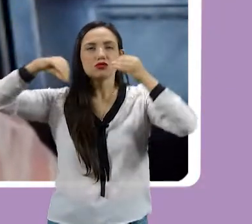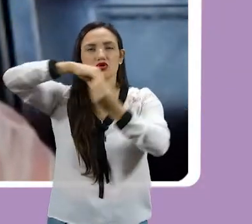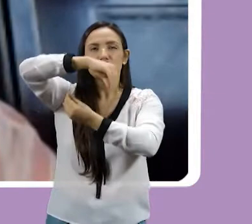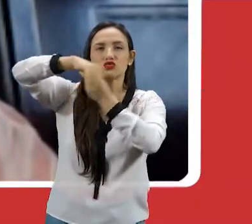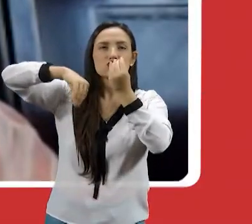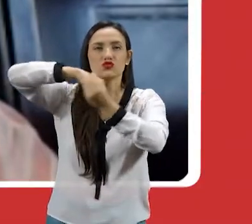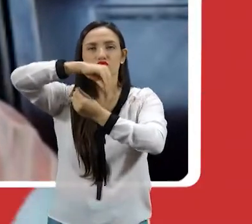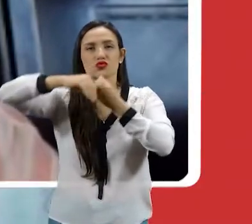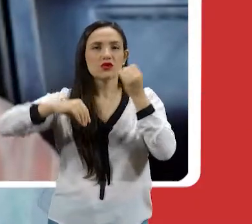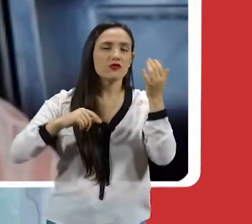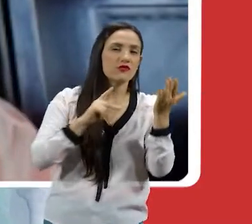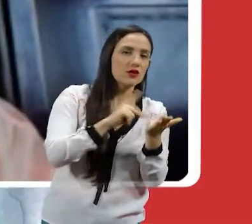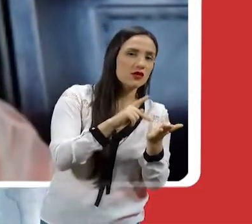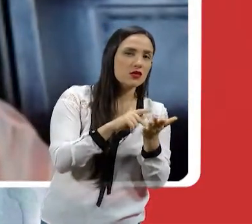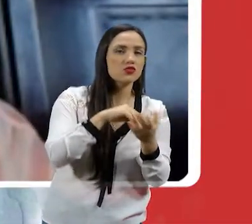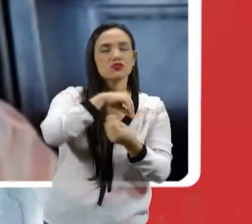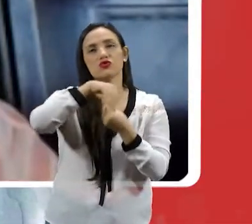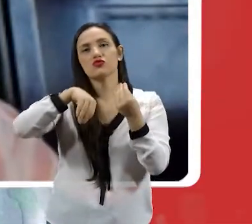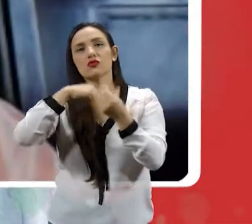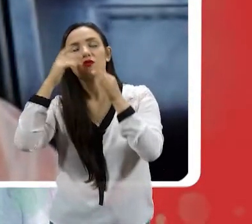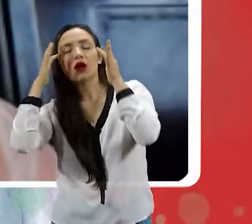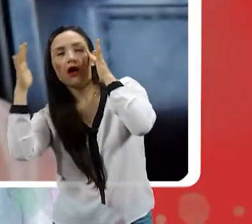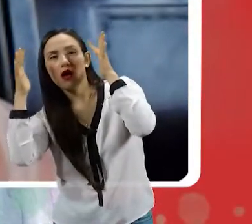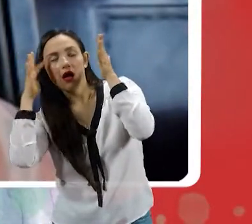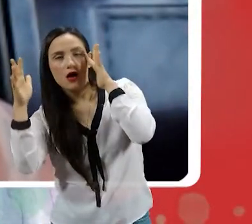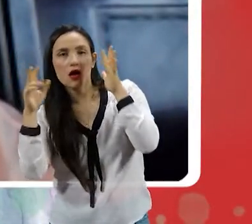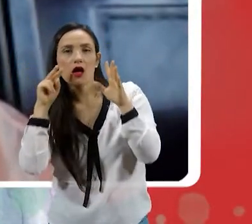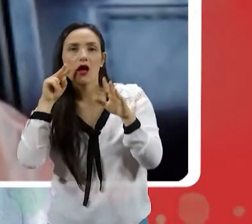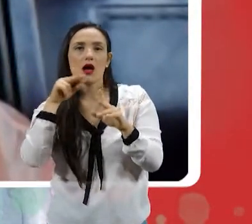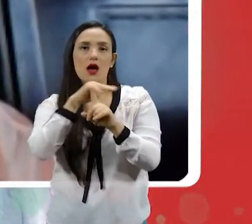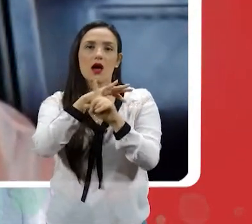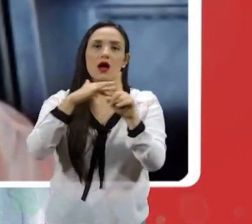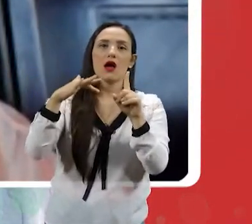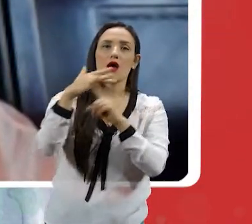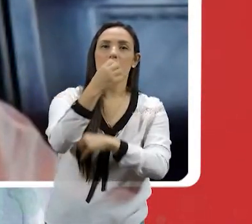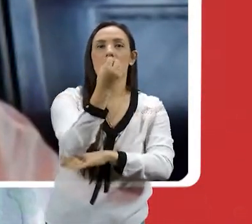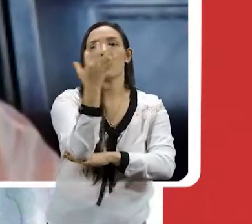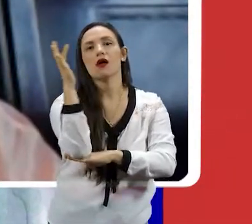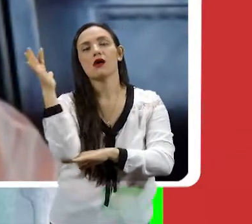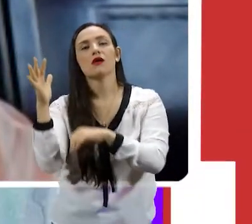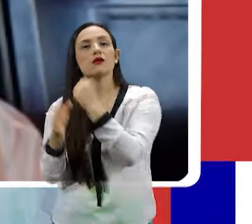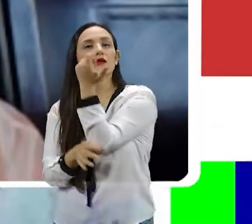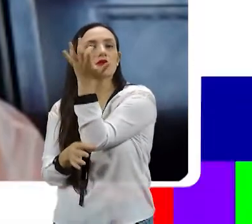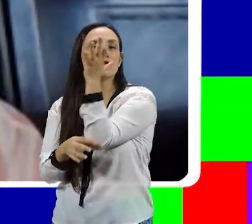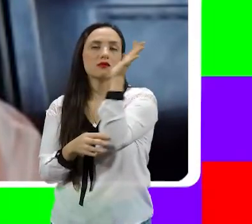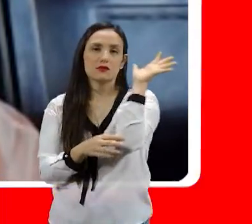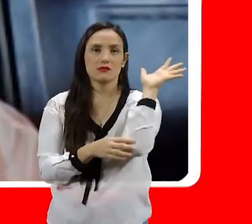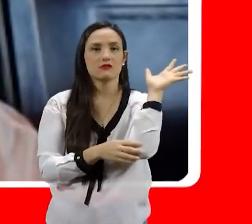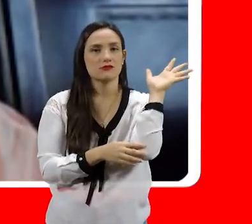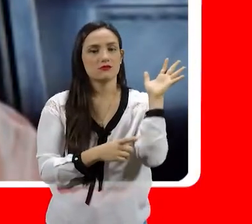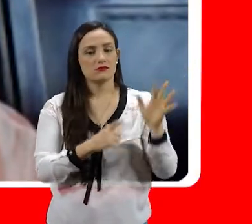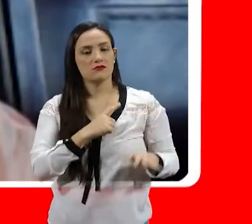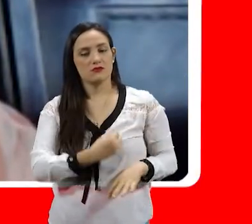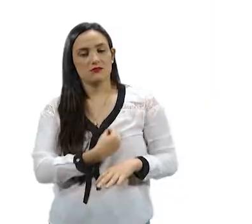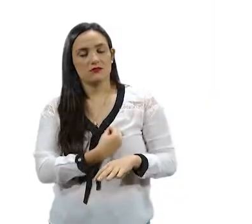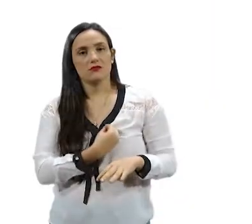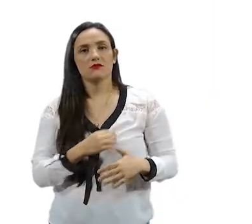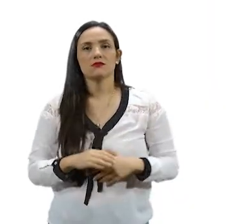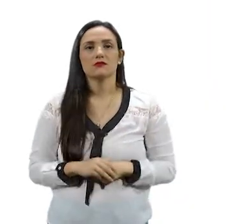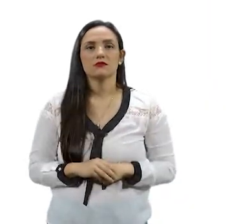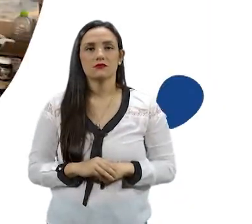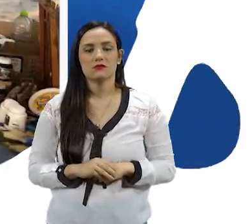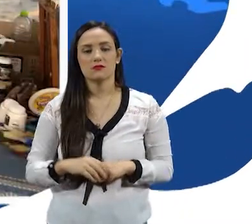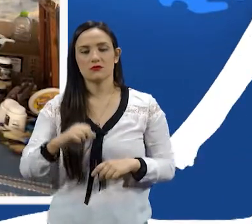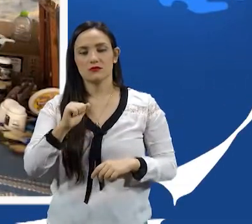de real e de observação da própria natureza que a gente está inserido,